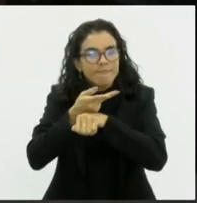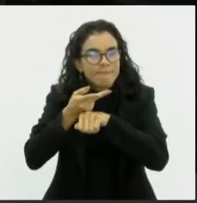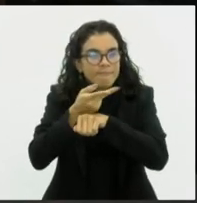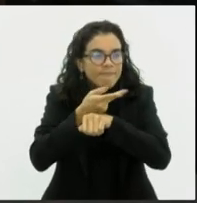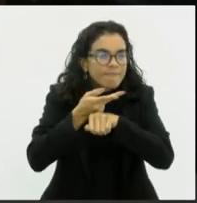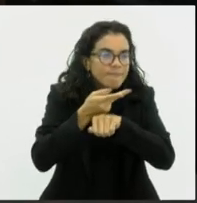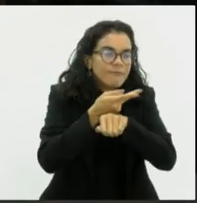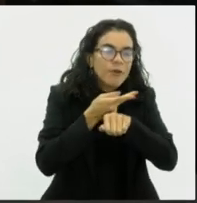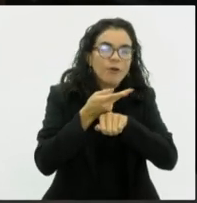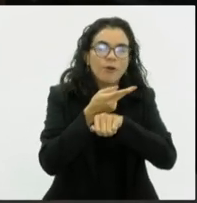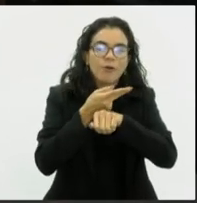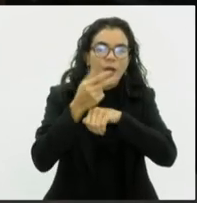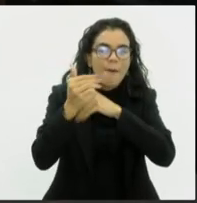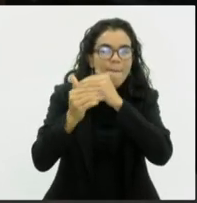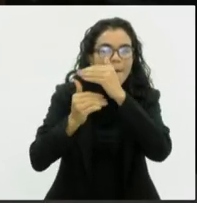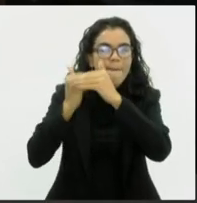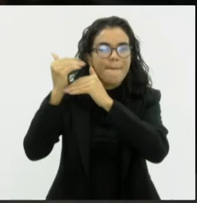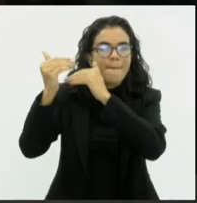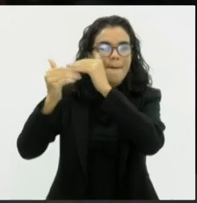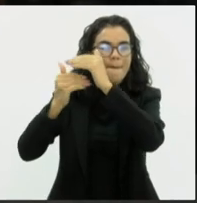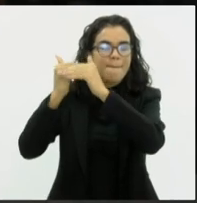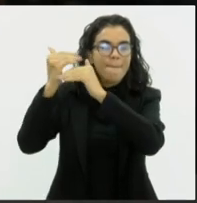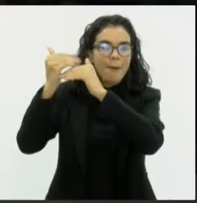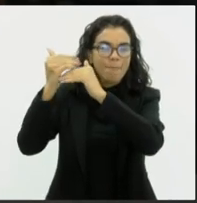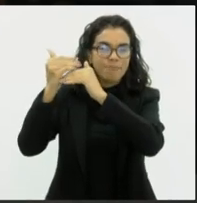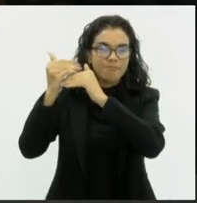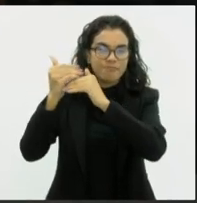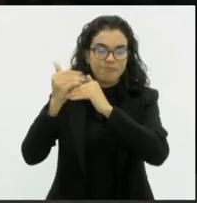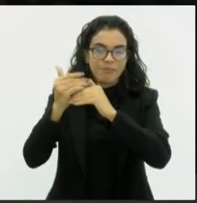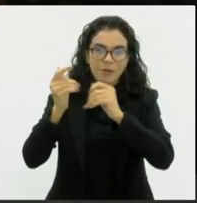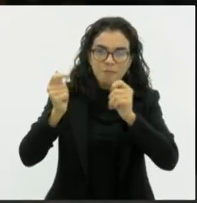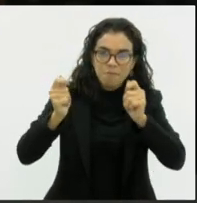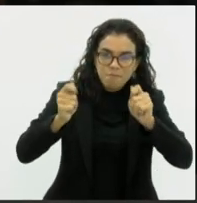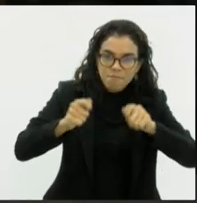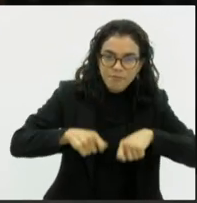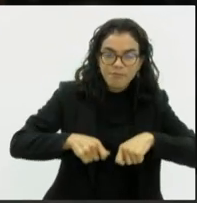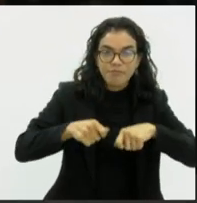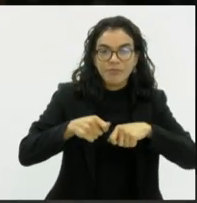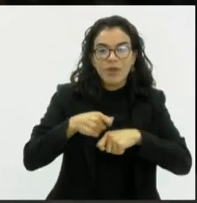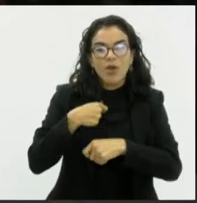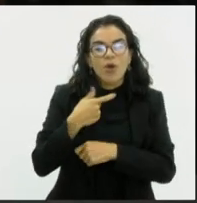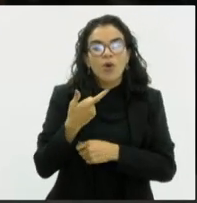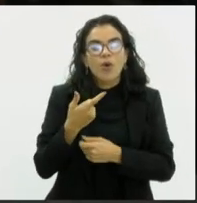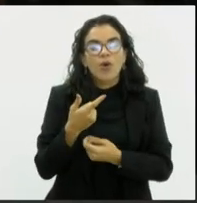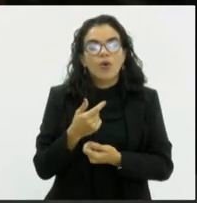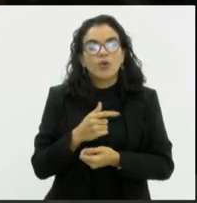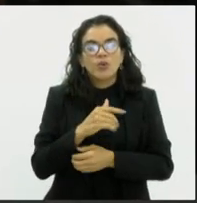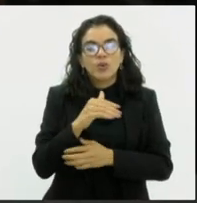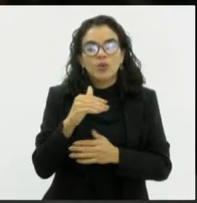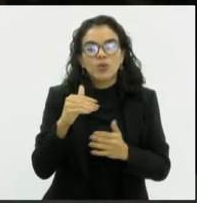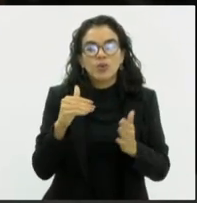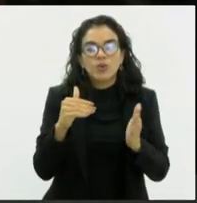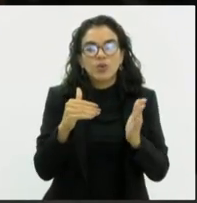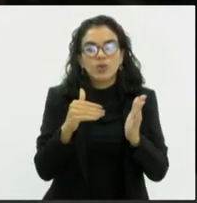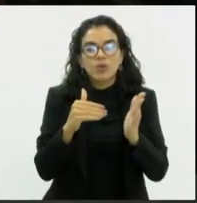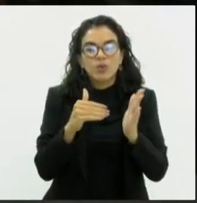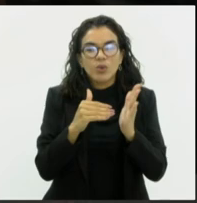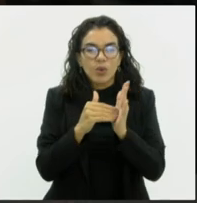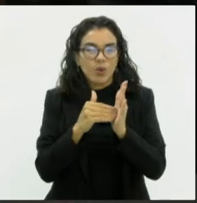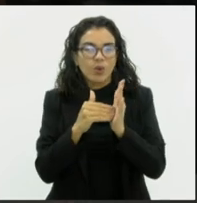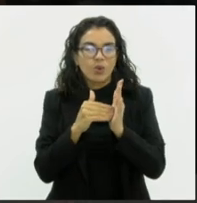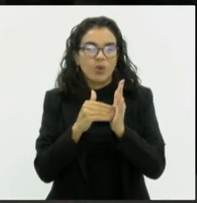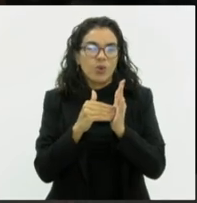representação melhor, de forma possível, os interesses daqueles que